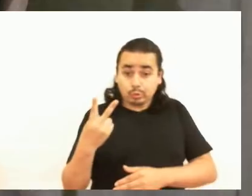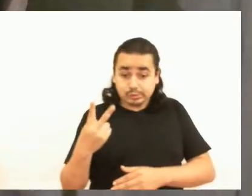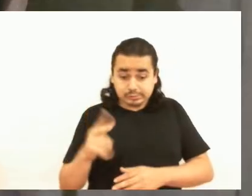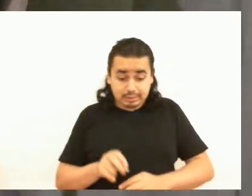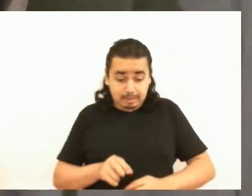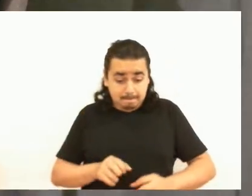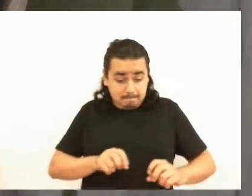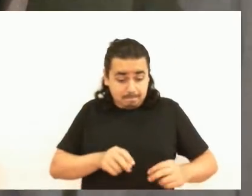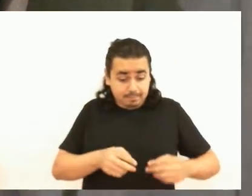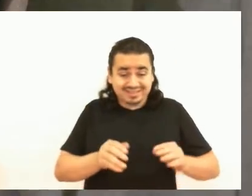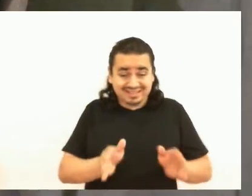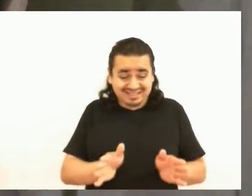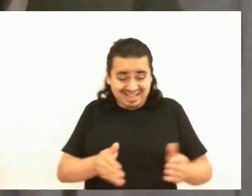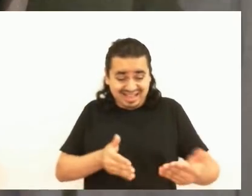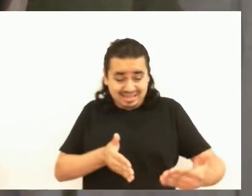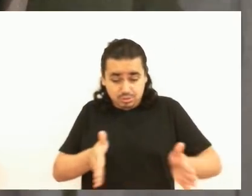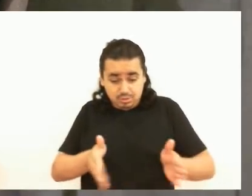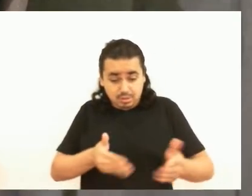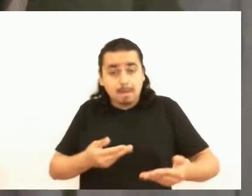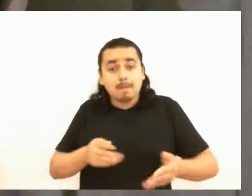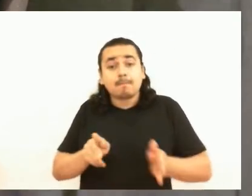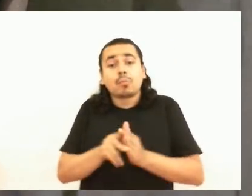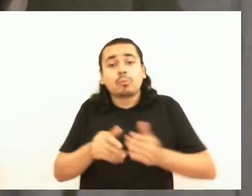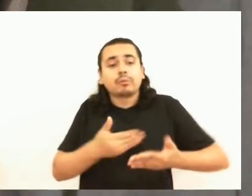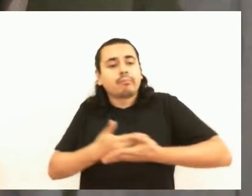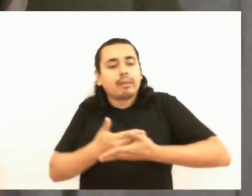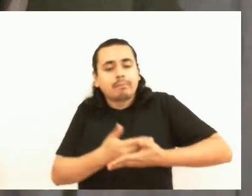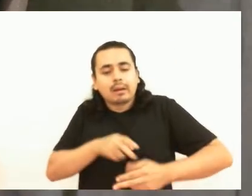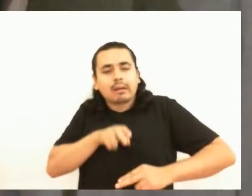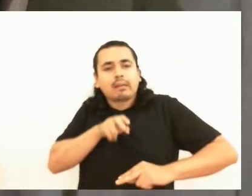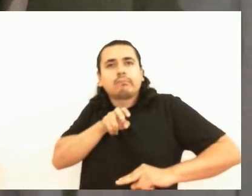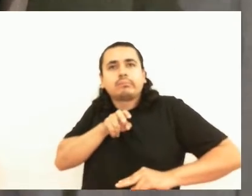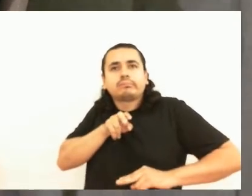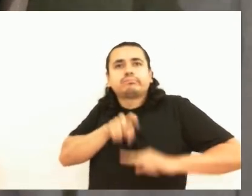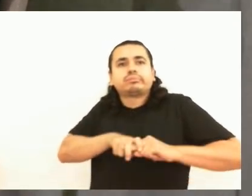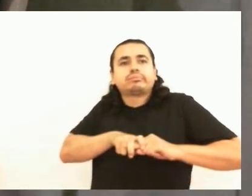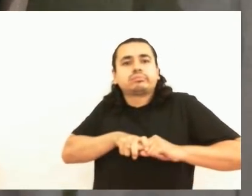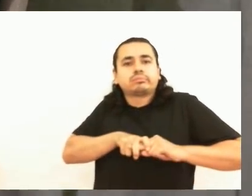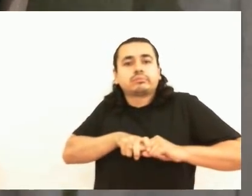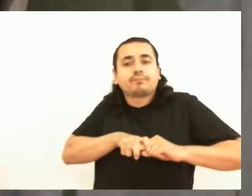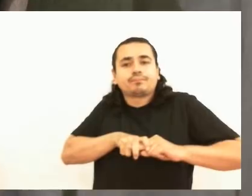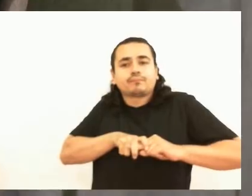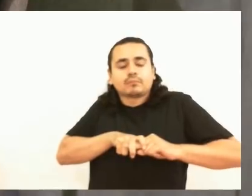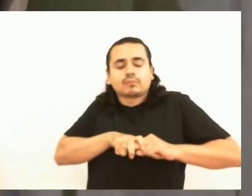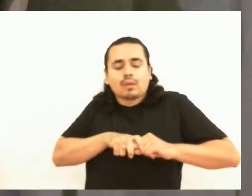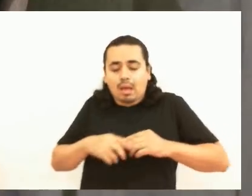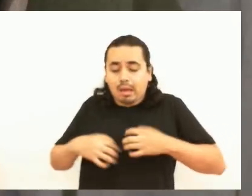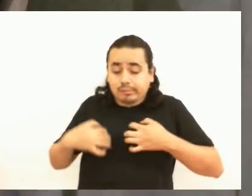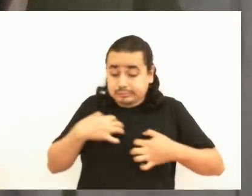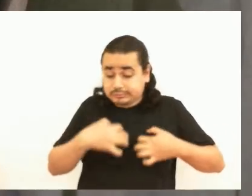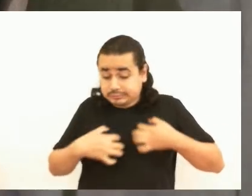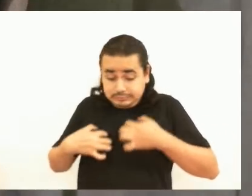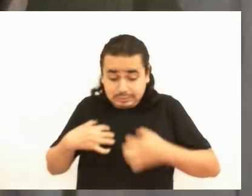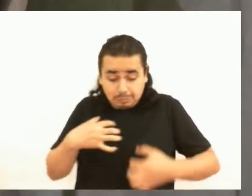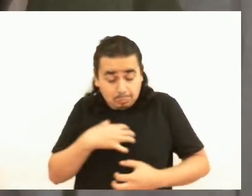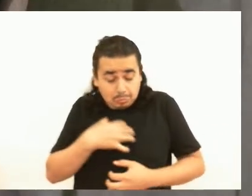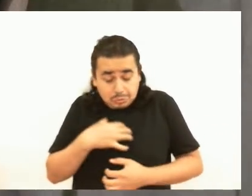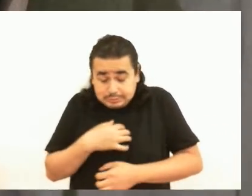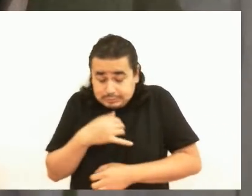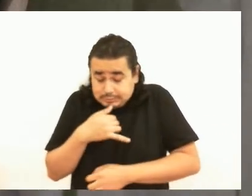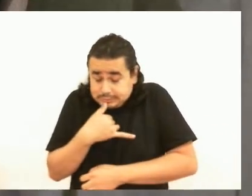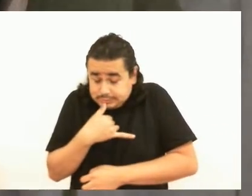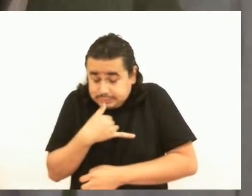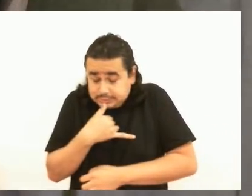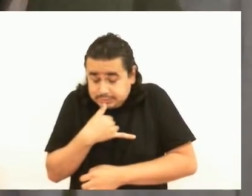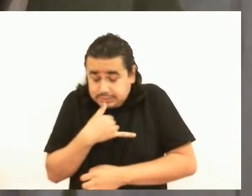e na vida adulta ele teve diversas complicações de fundo emocional claro que isso é um caso emma e cruel mas de um modo mais